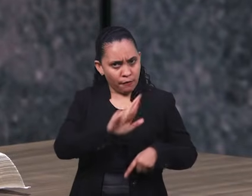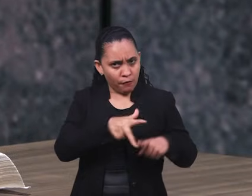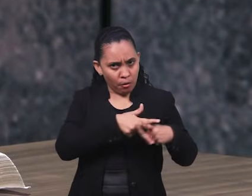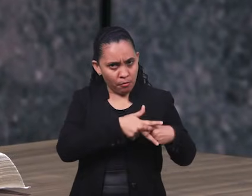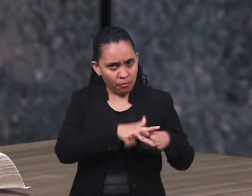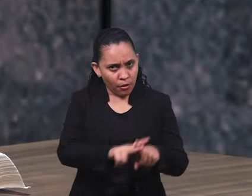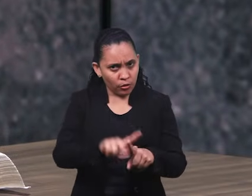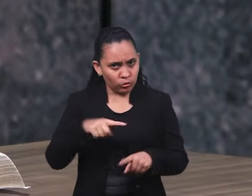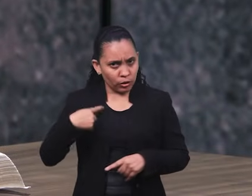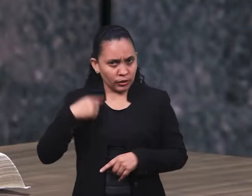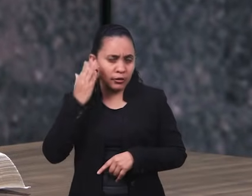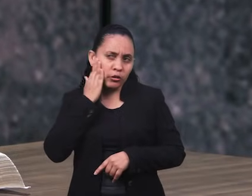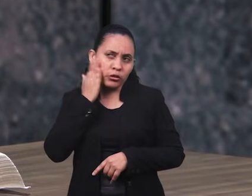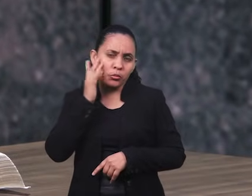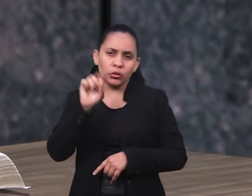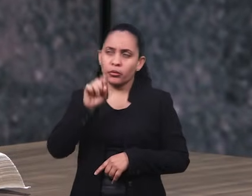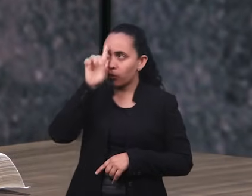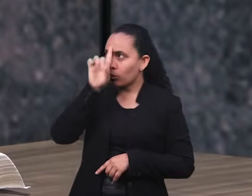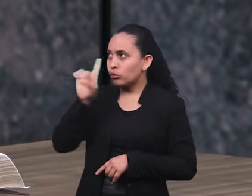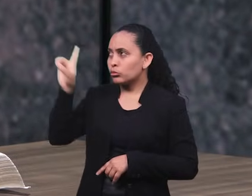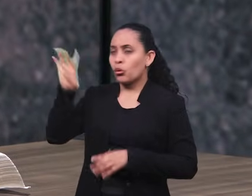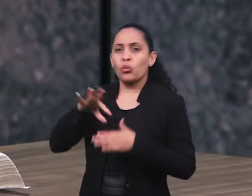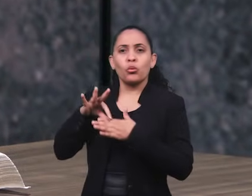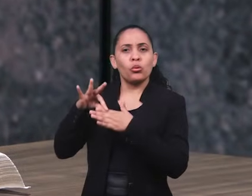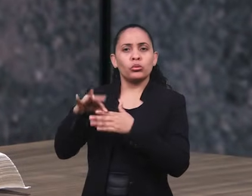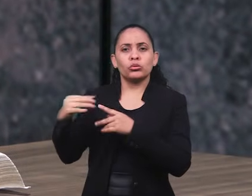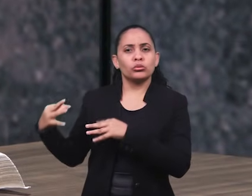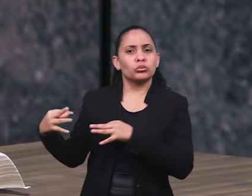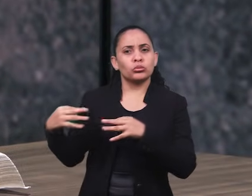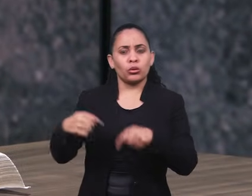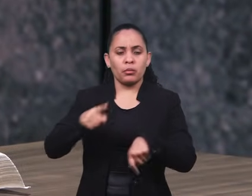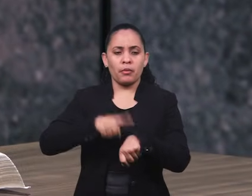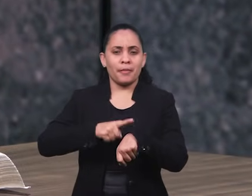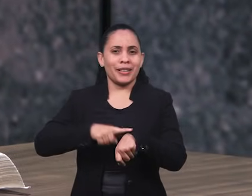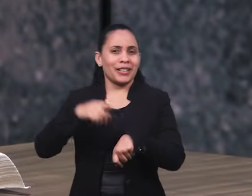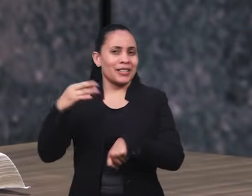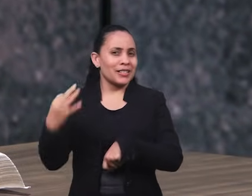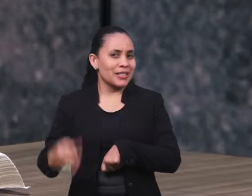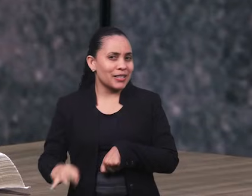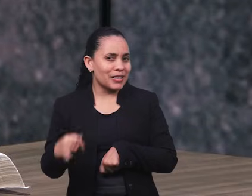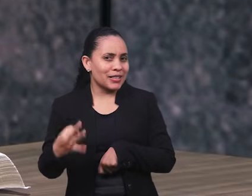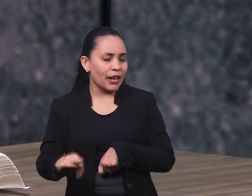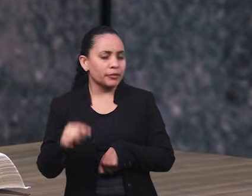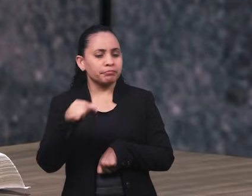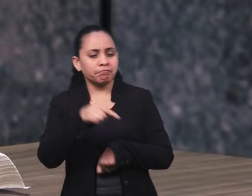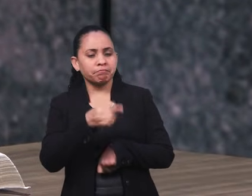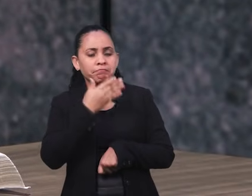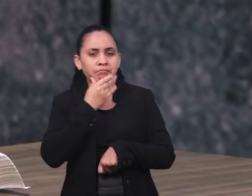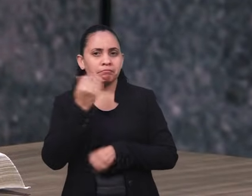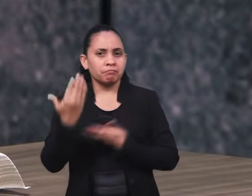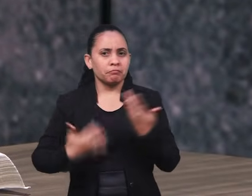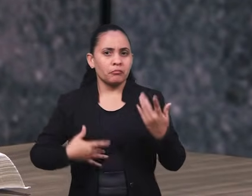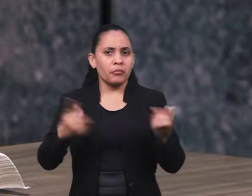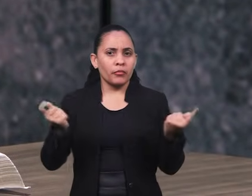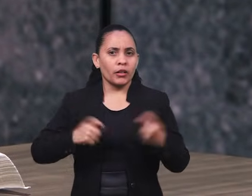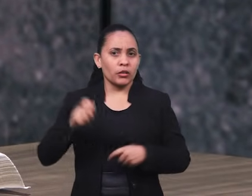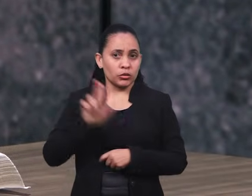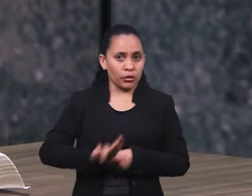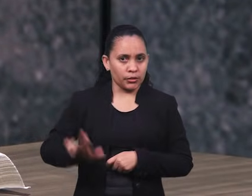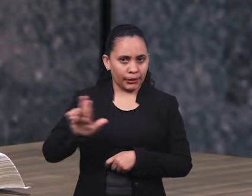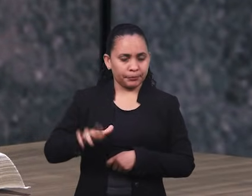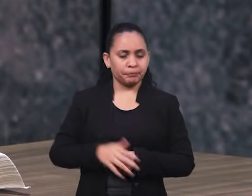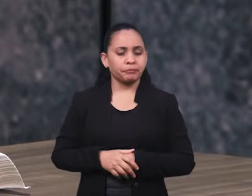esse entendimento de que foi o Senhor quem conduziu tudo para que no tempo exato esse homem de Deus pudesse ser